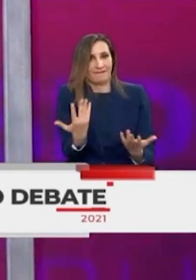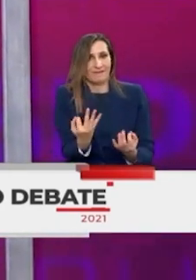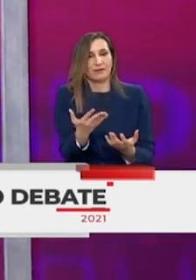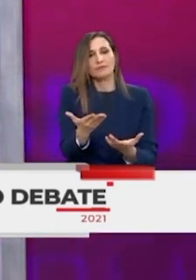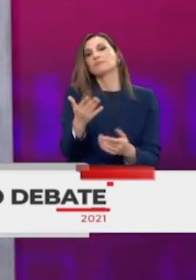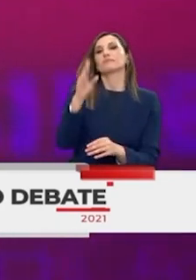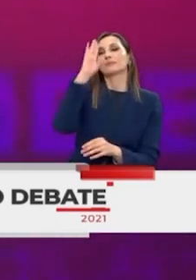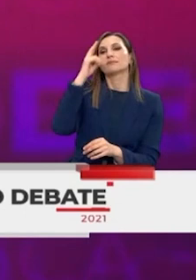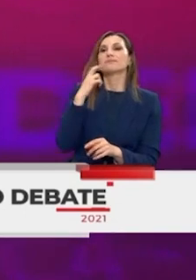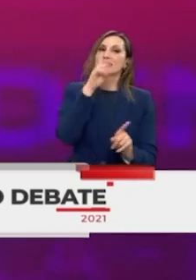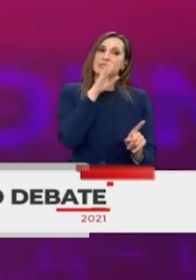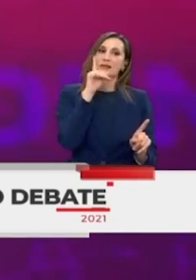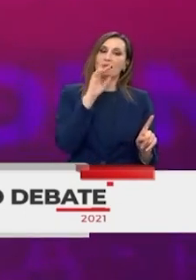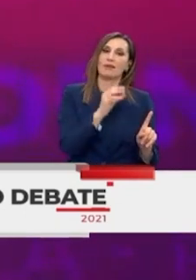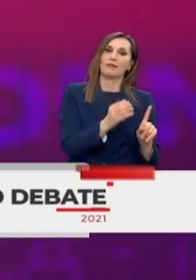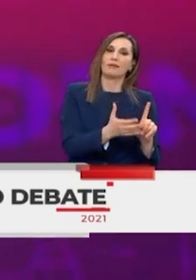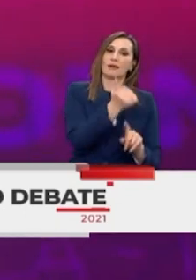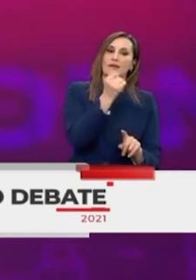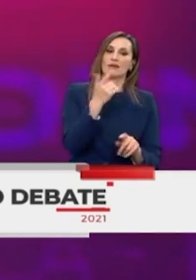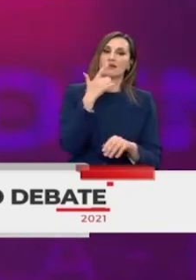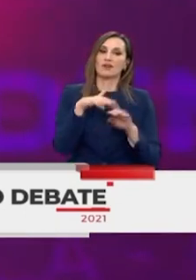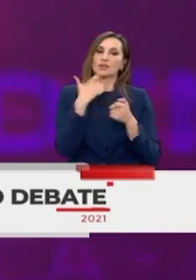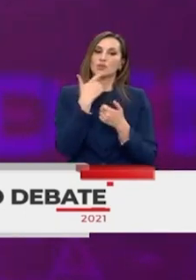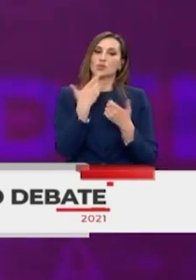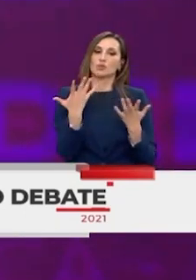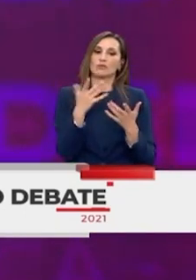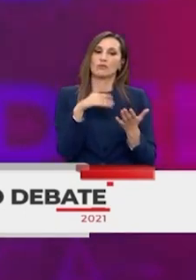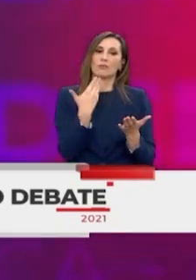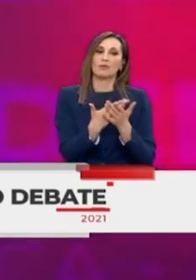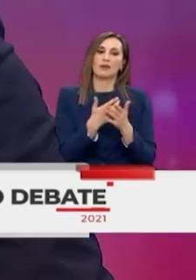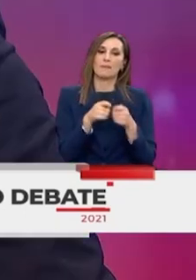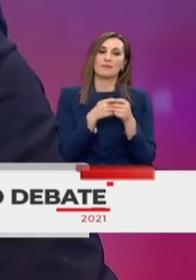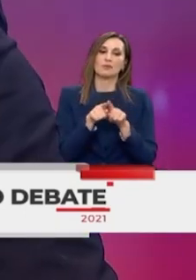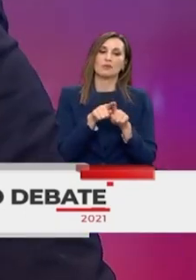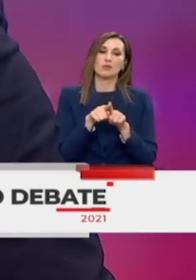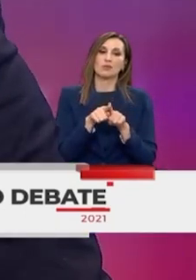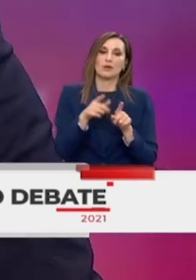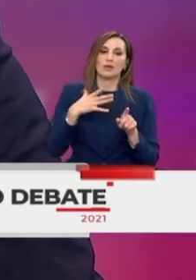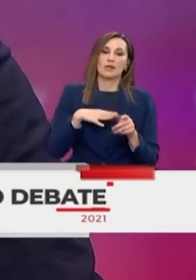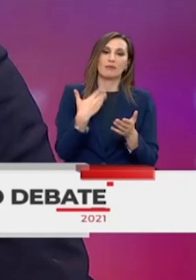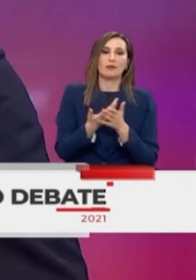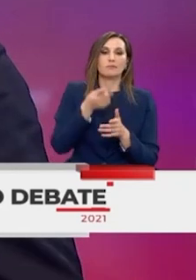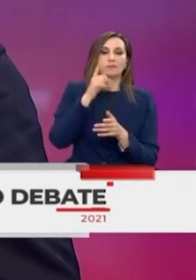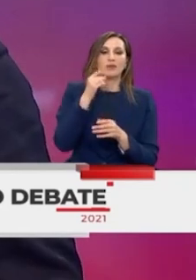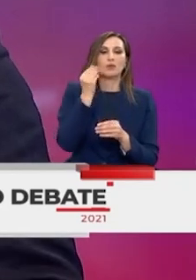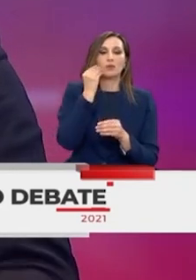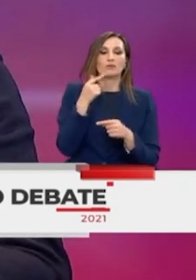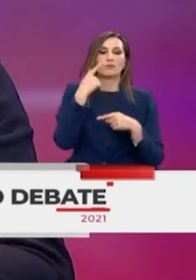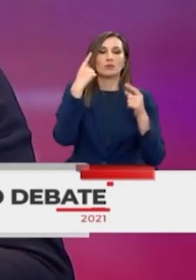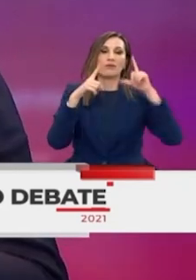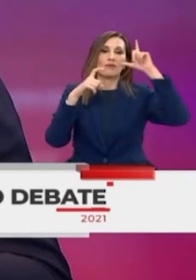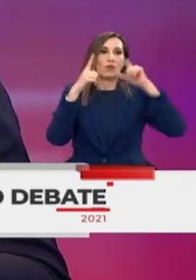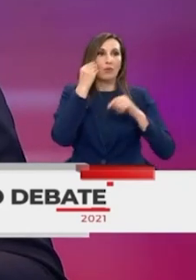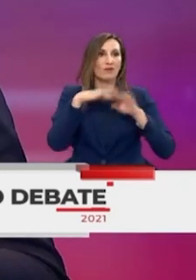sabemos, André, que se Ana Gomes for eleita, fará tudo para ilegalizar o seu partido. Que é grave. Como reagirá? Olha, reagirei mostrando esta fotografia que tenho